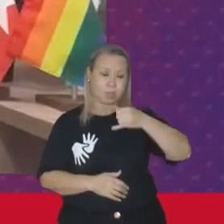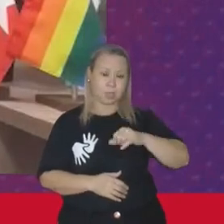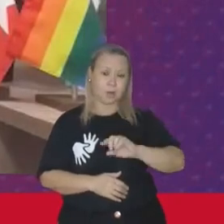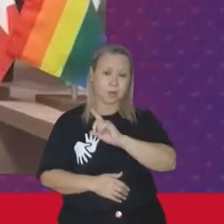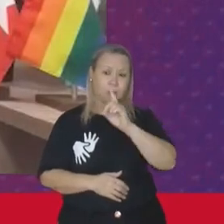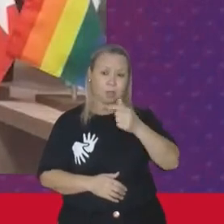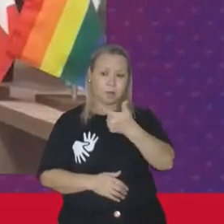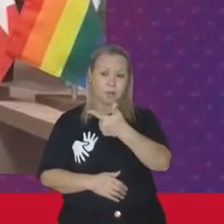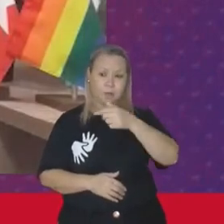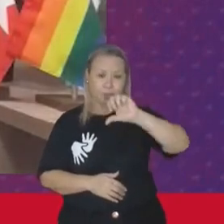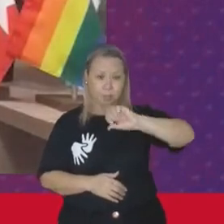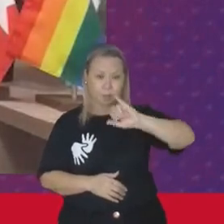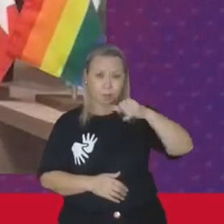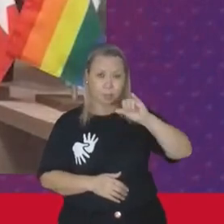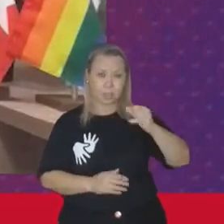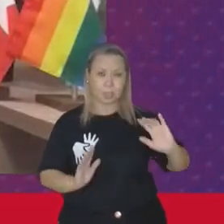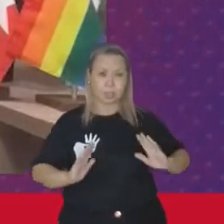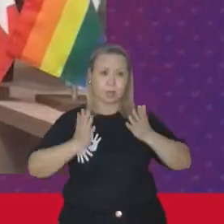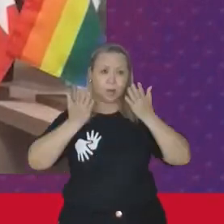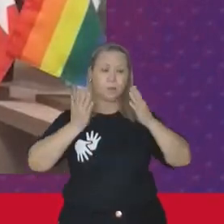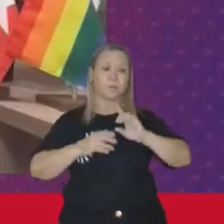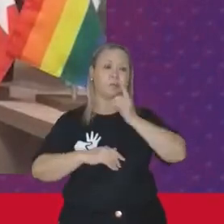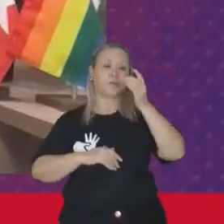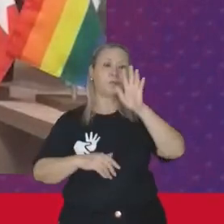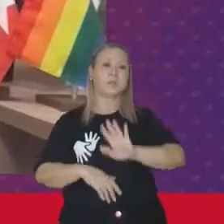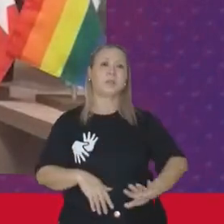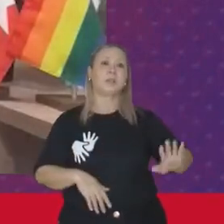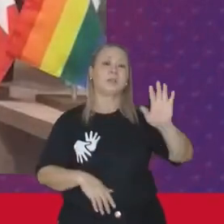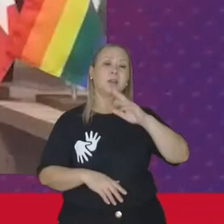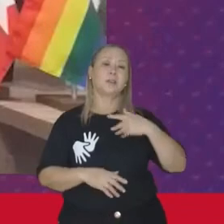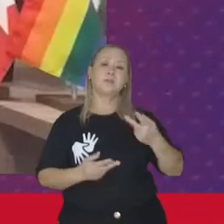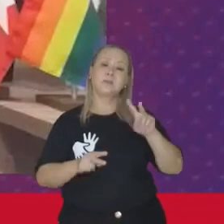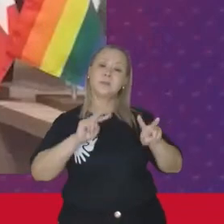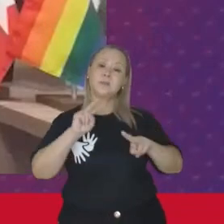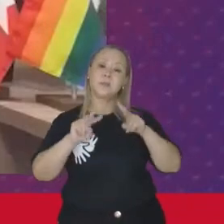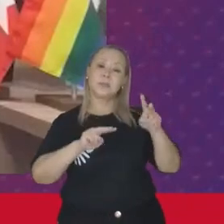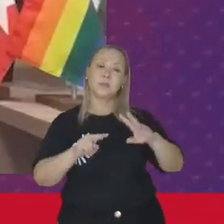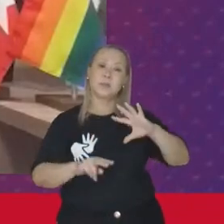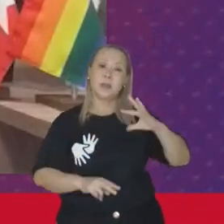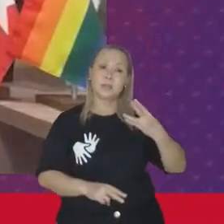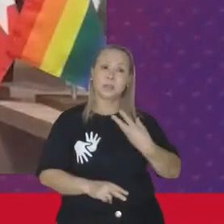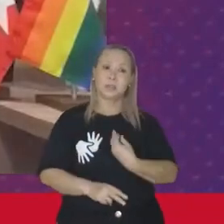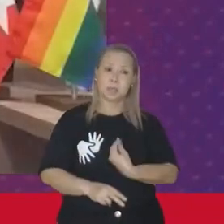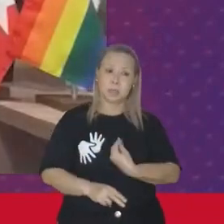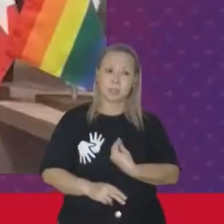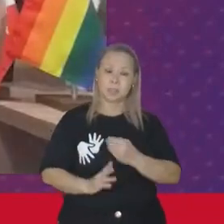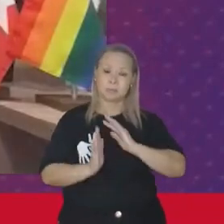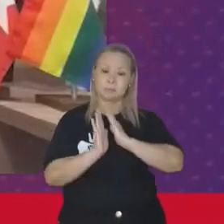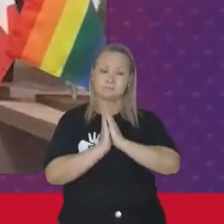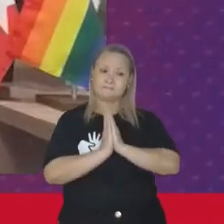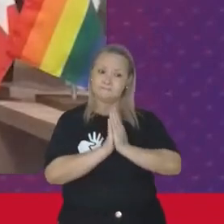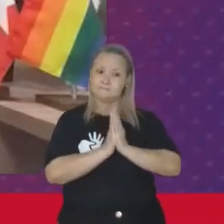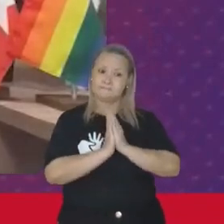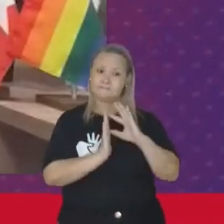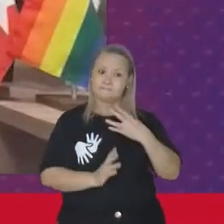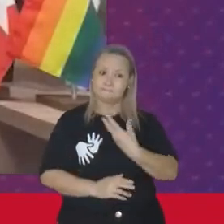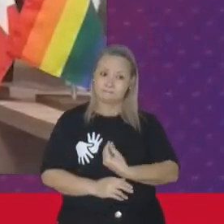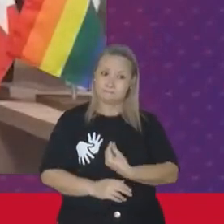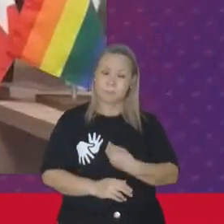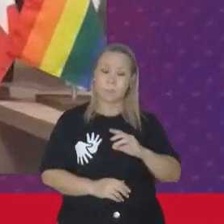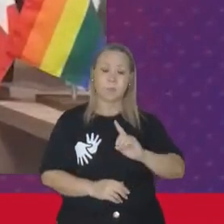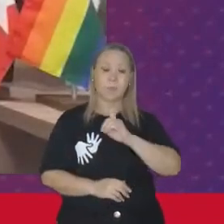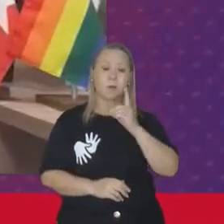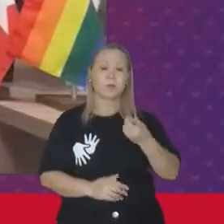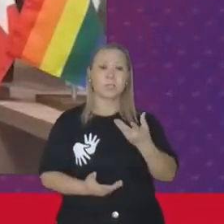de janeiro, a gente celebra o Dia Nacional da Visibilidade Trans, né? O dia em que a gente ressalta